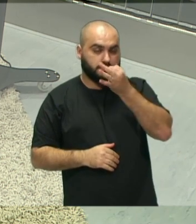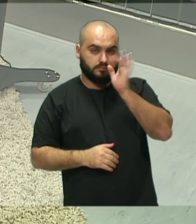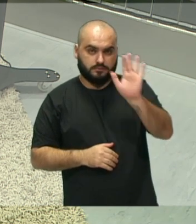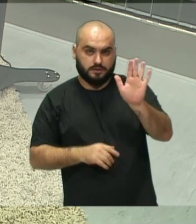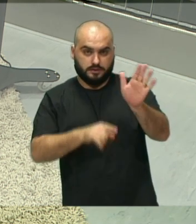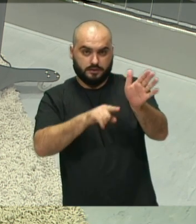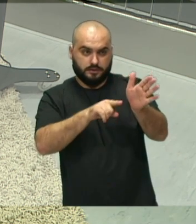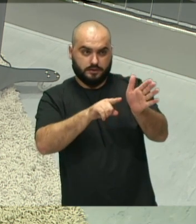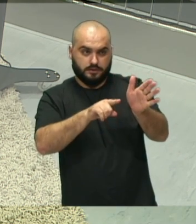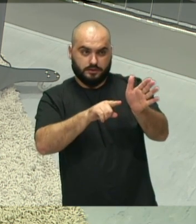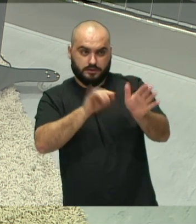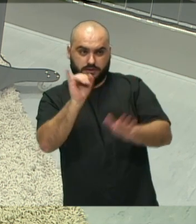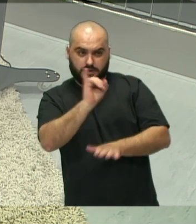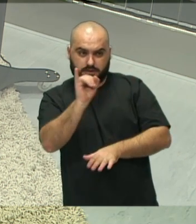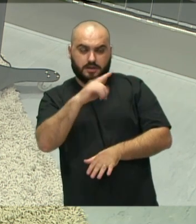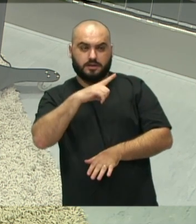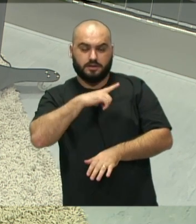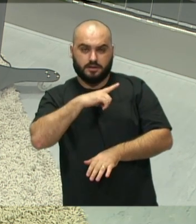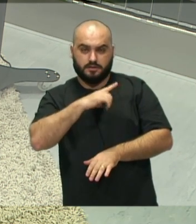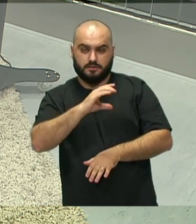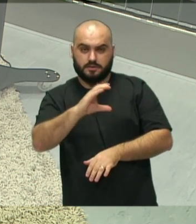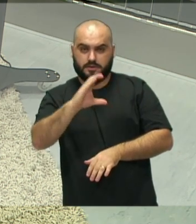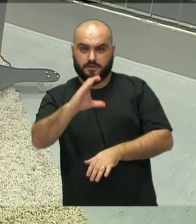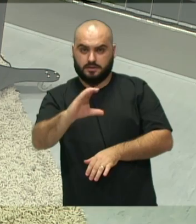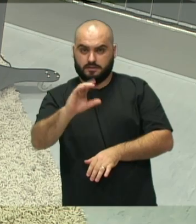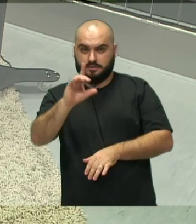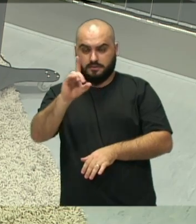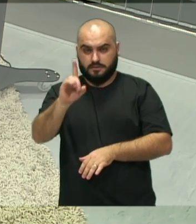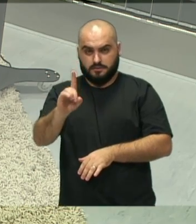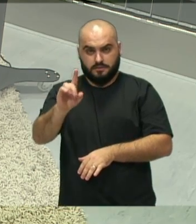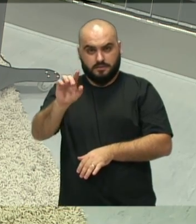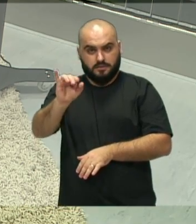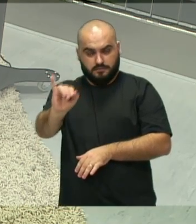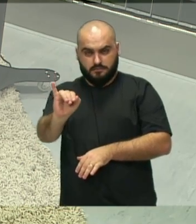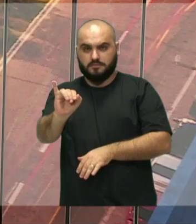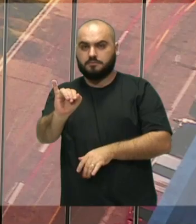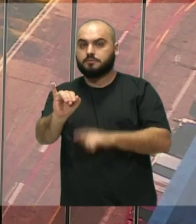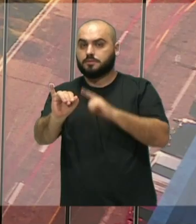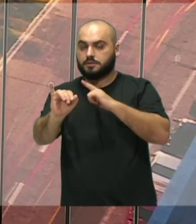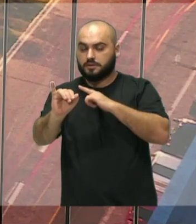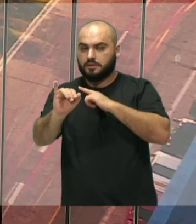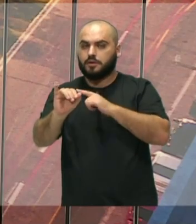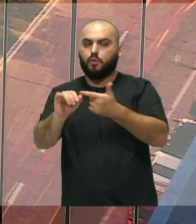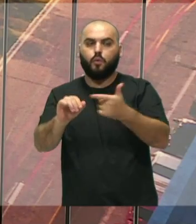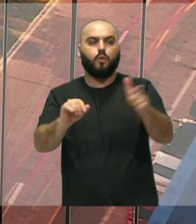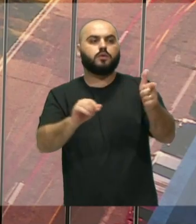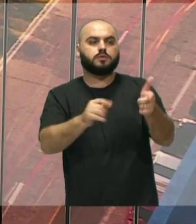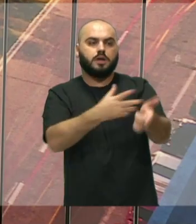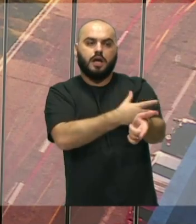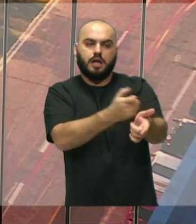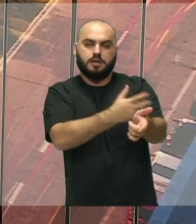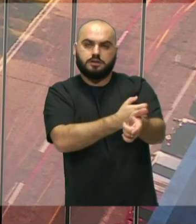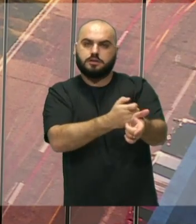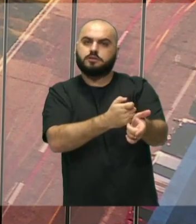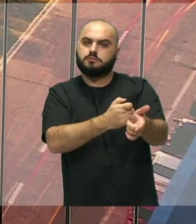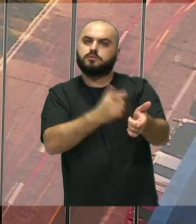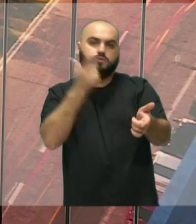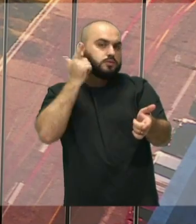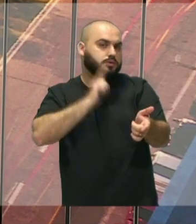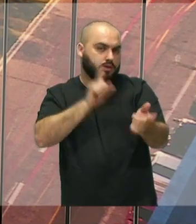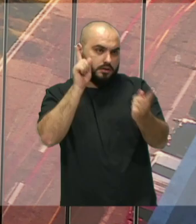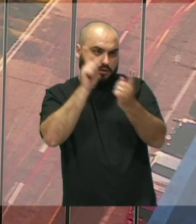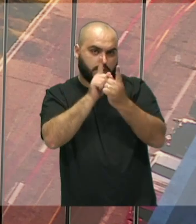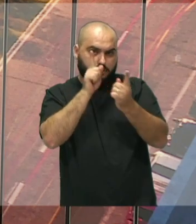diagnóstico de imagem e também de outros exames público ajudaria a atender essa